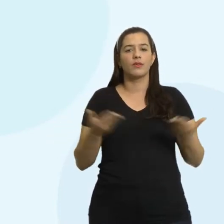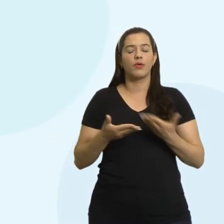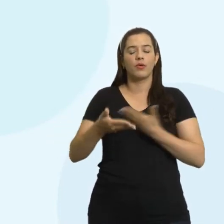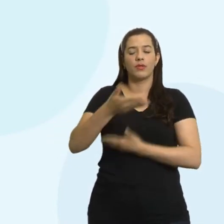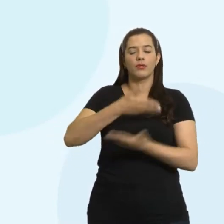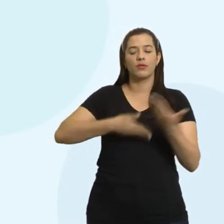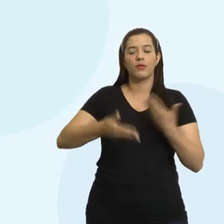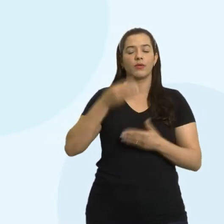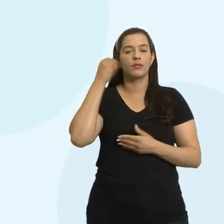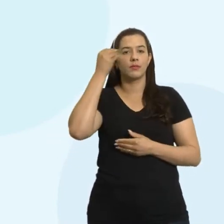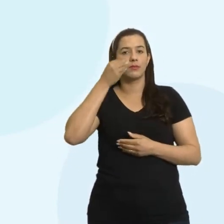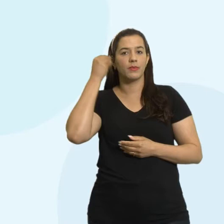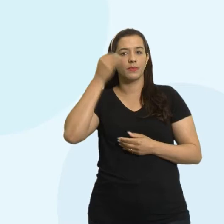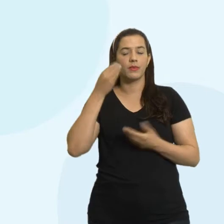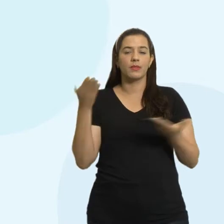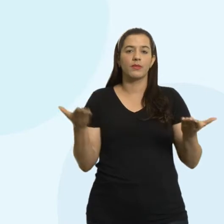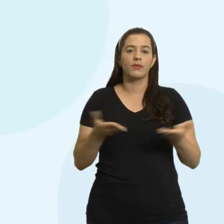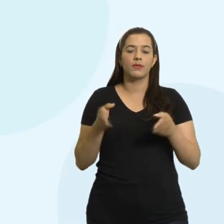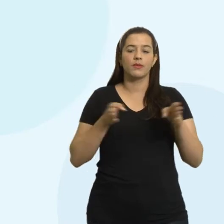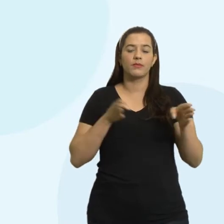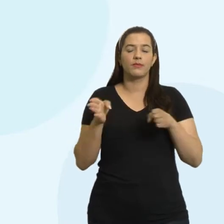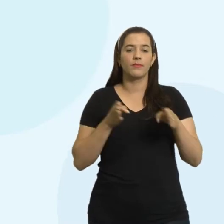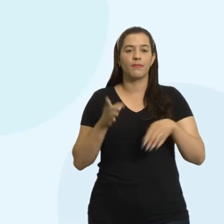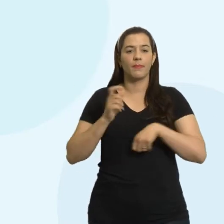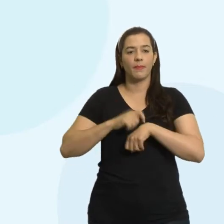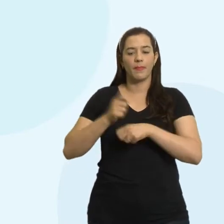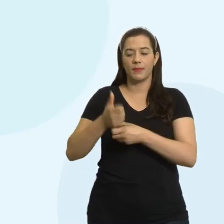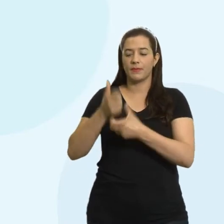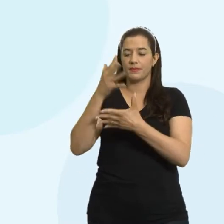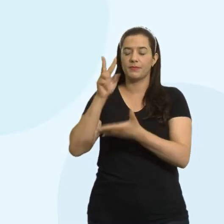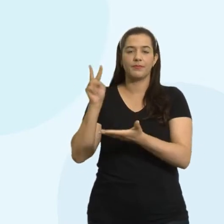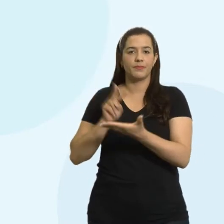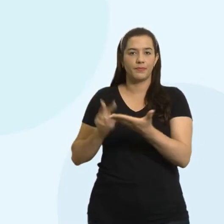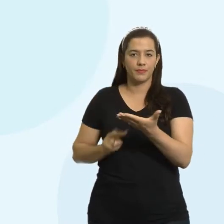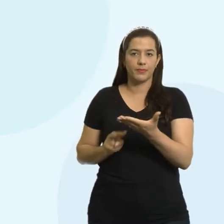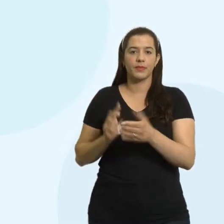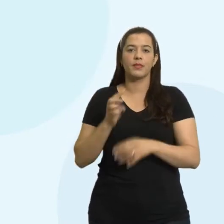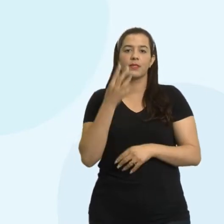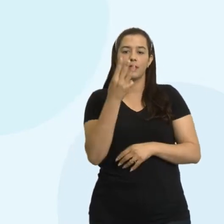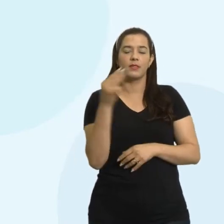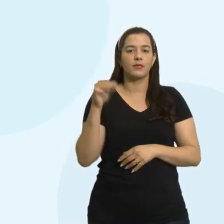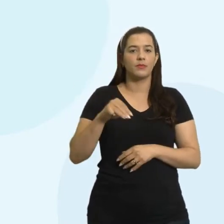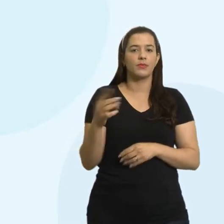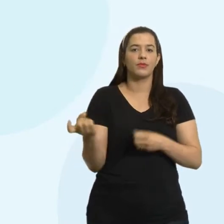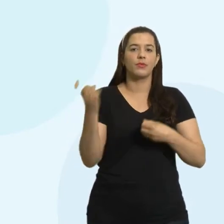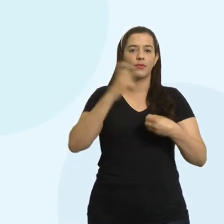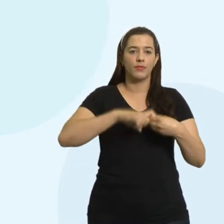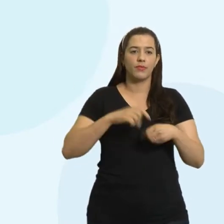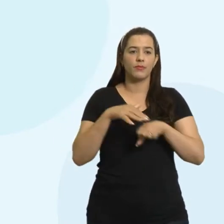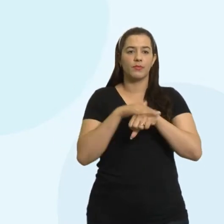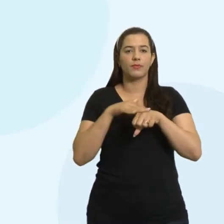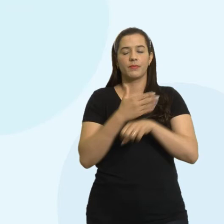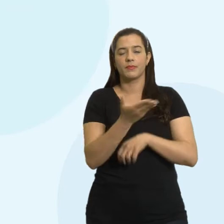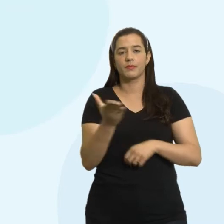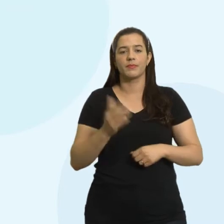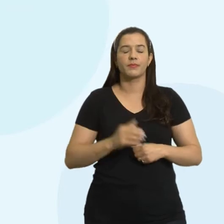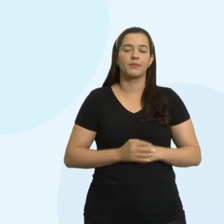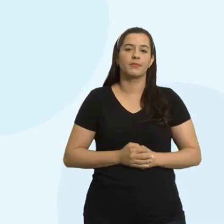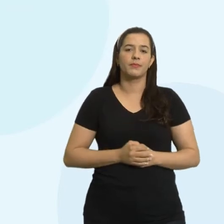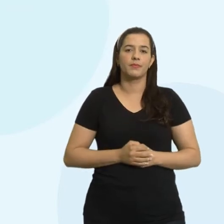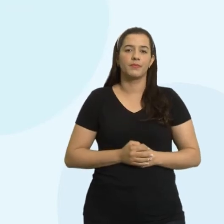um momento rico. A professora Marli vai estar acompanhando o chat e daqui a 3 minutos eu volto para conversar com vocês.